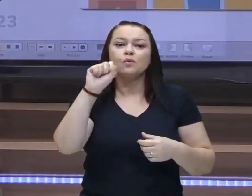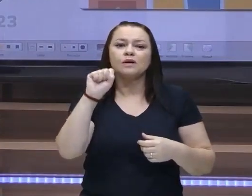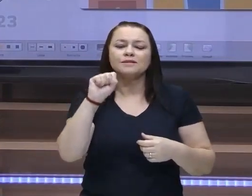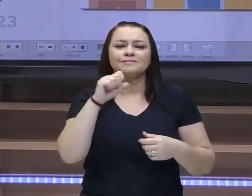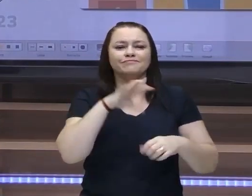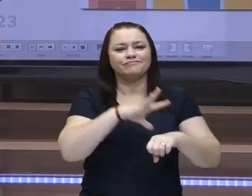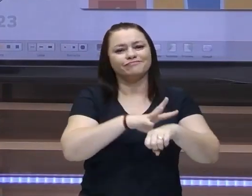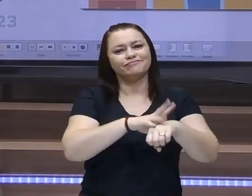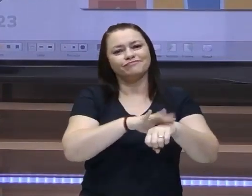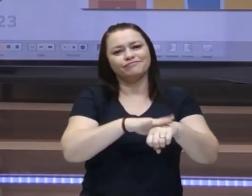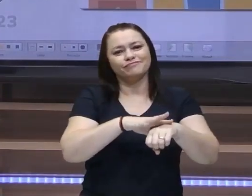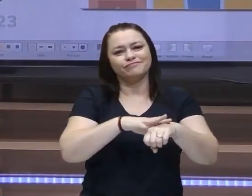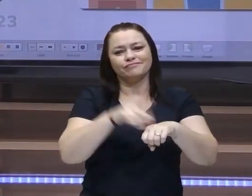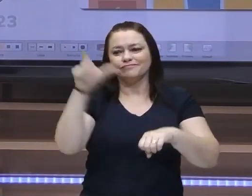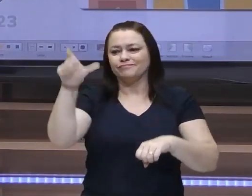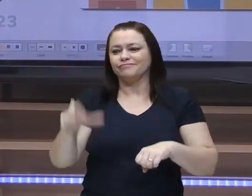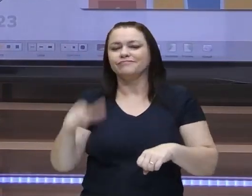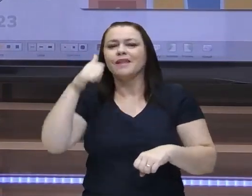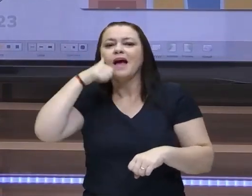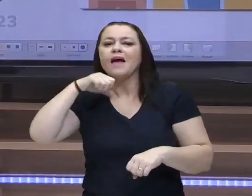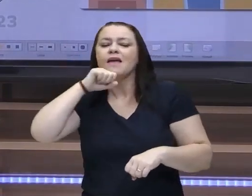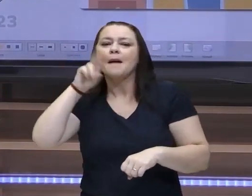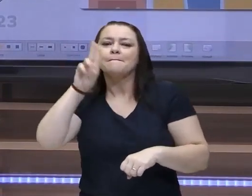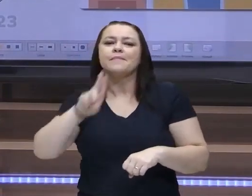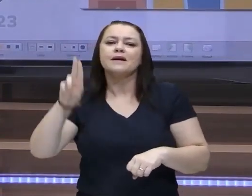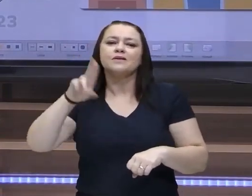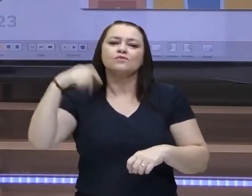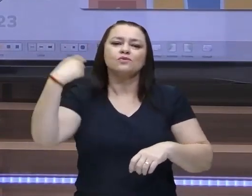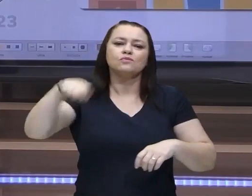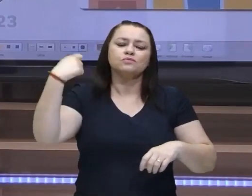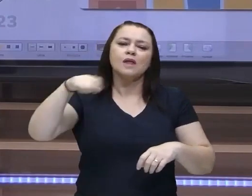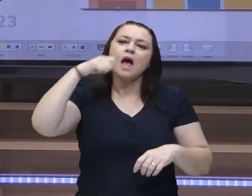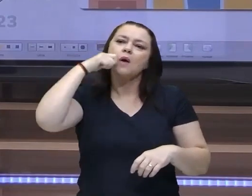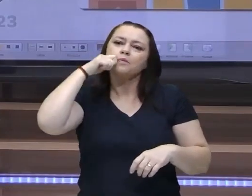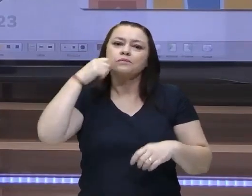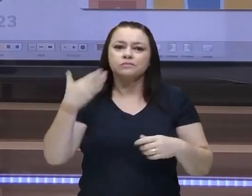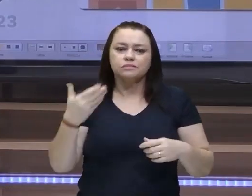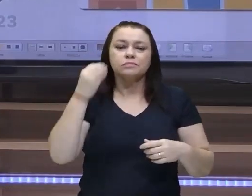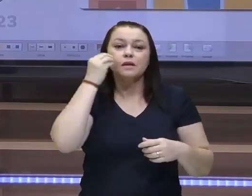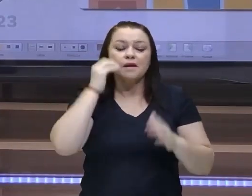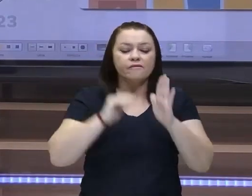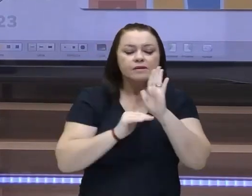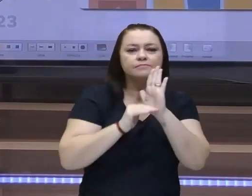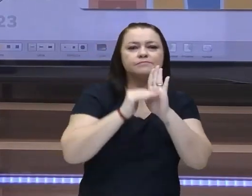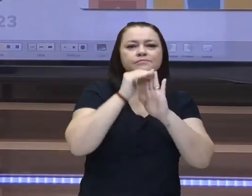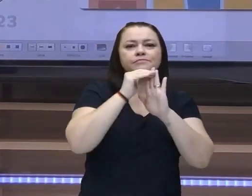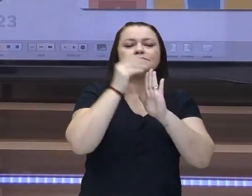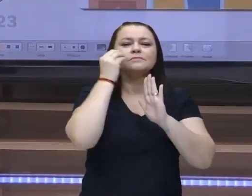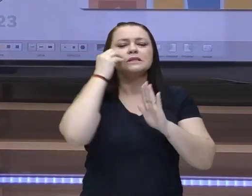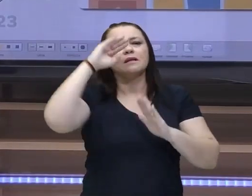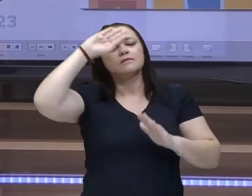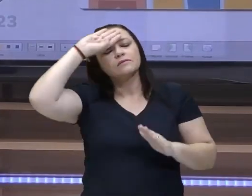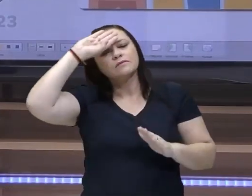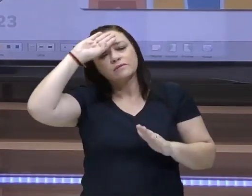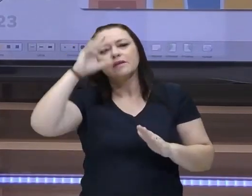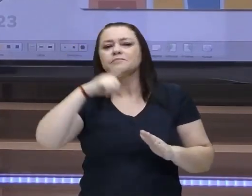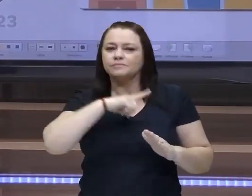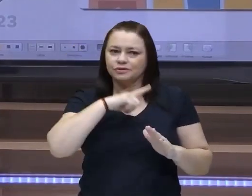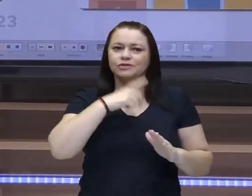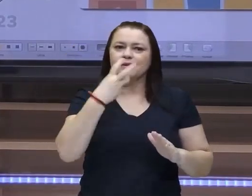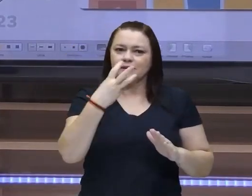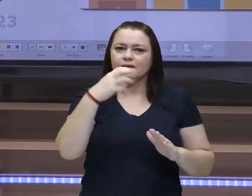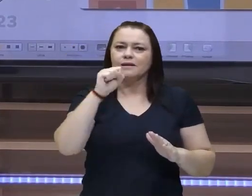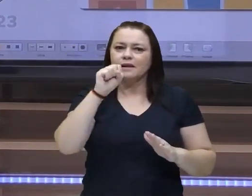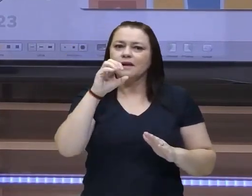Um termômetro para fazer a medição da escala termométrica, né? Verificamos que ele estava o quê? Com febre, com 38 graus. Então,